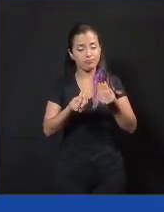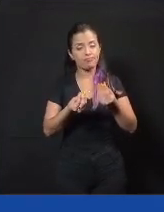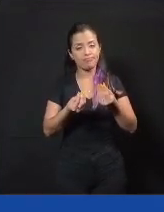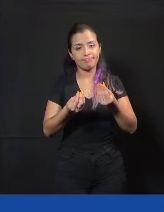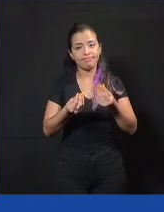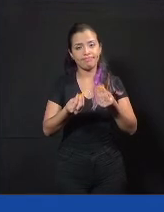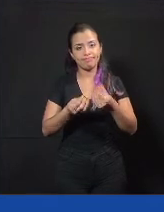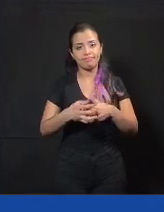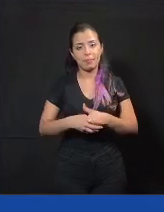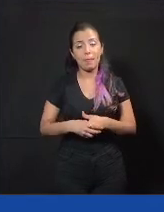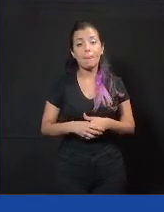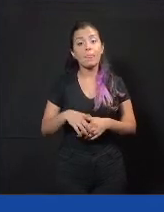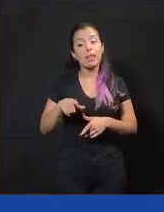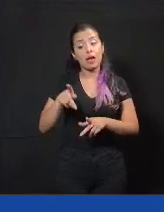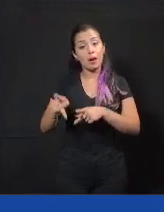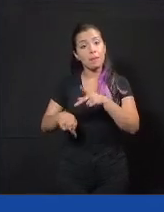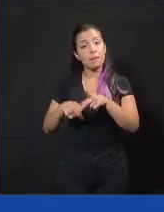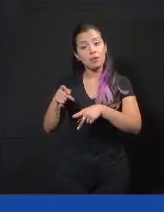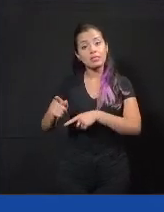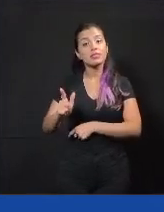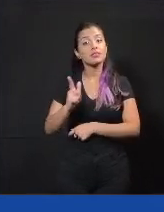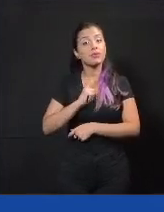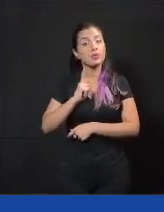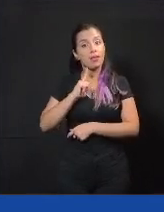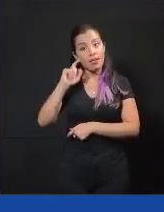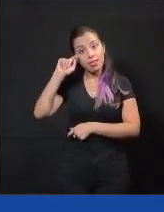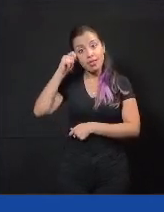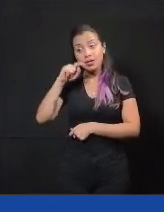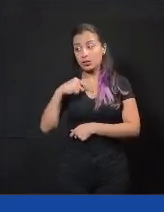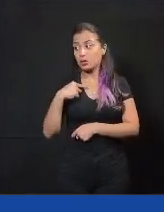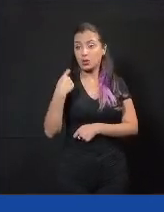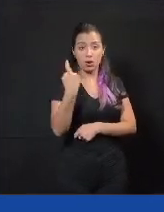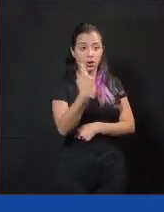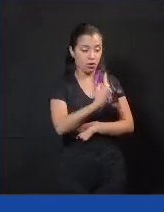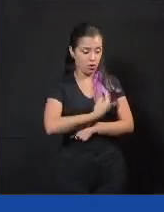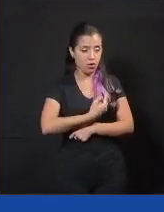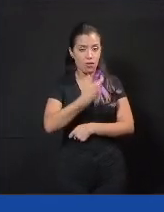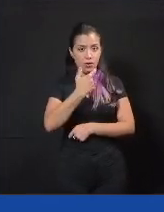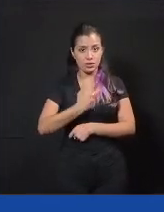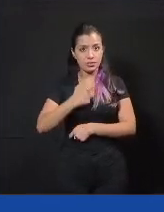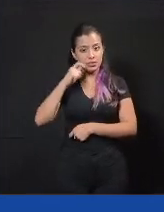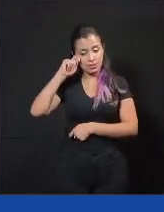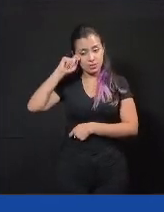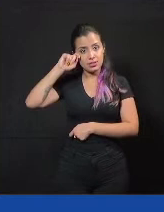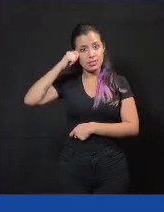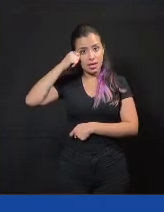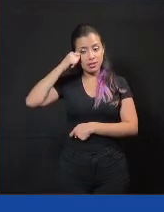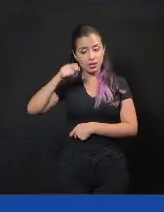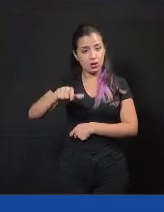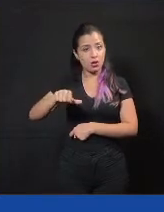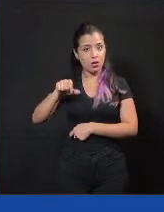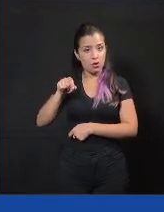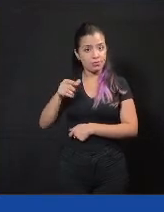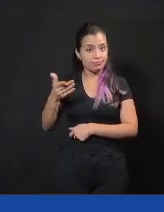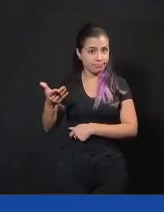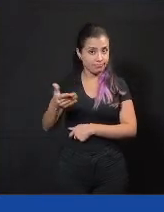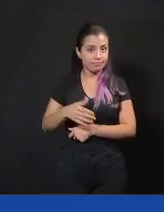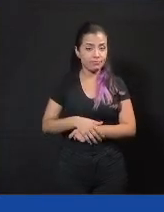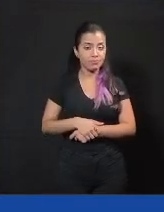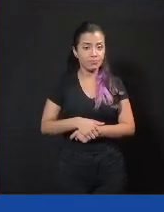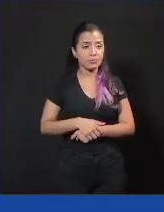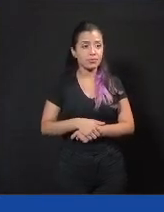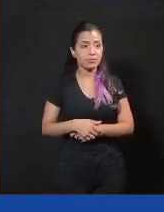subalternizado que essas populações, que a população negra, que nós negros ocupamos hoje. Um outro dado